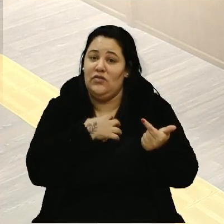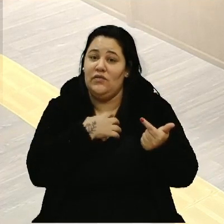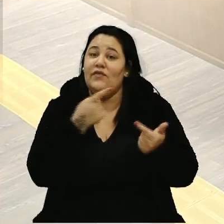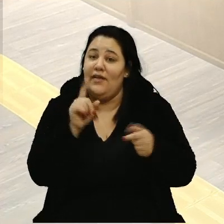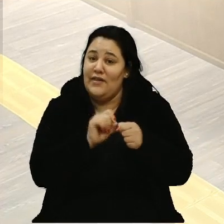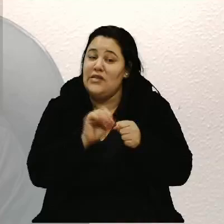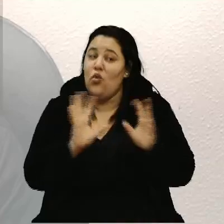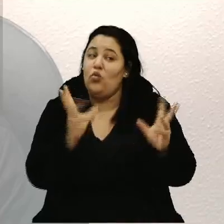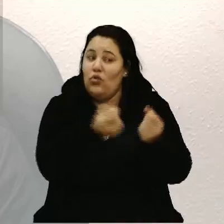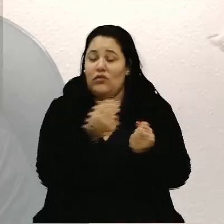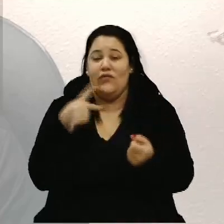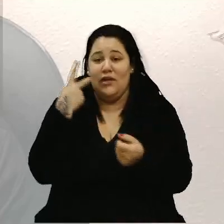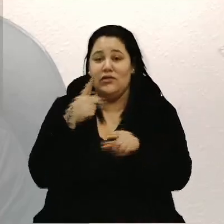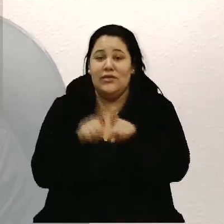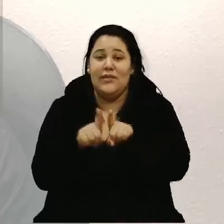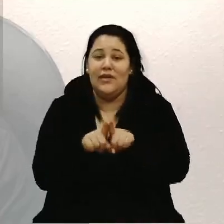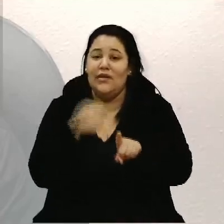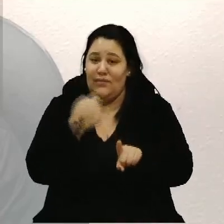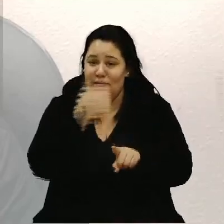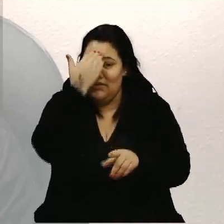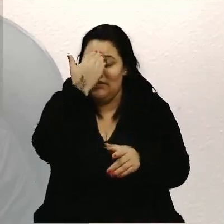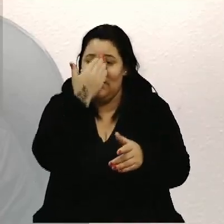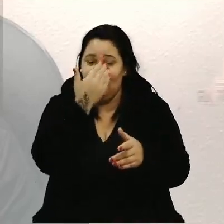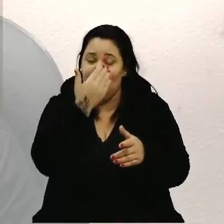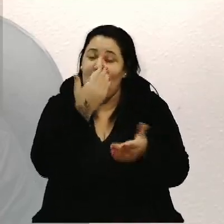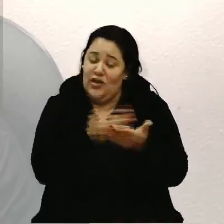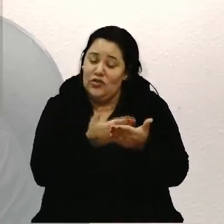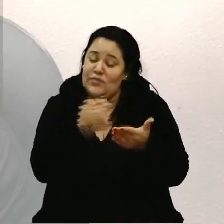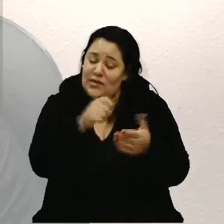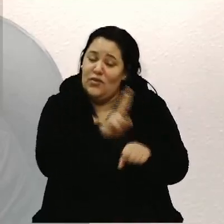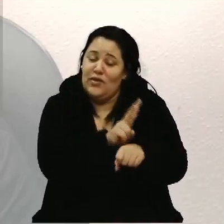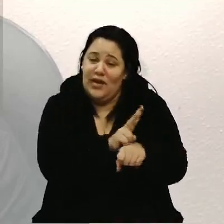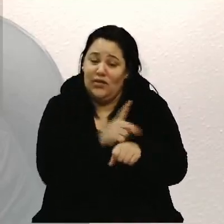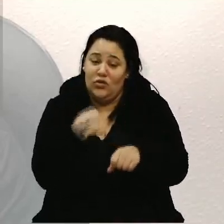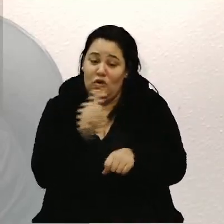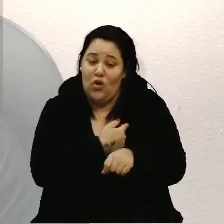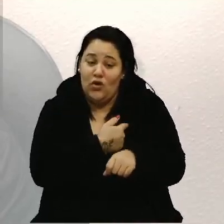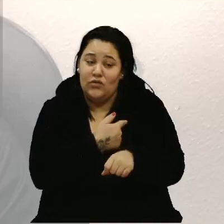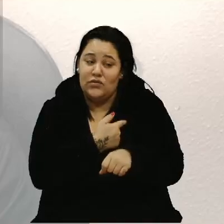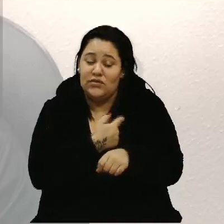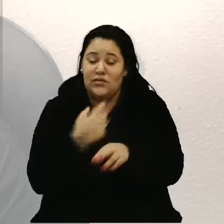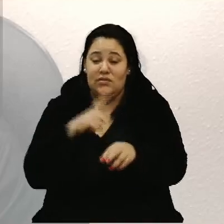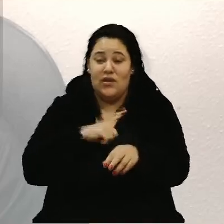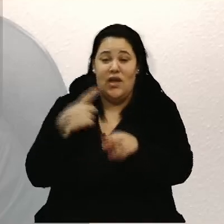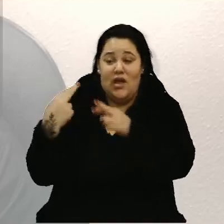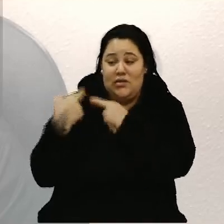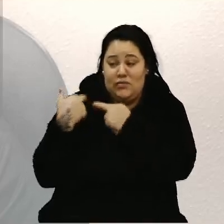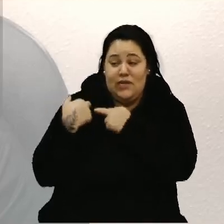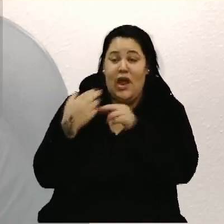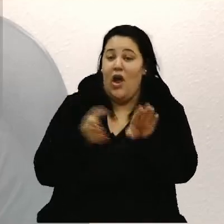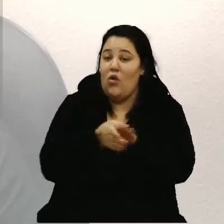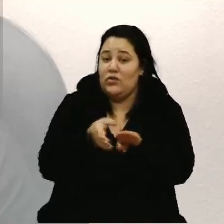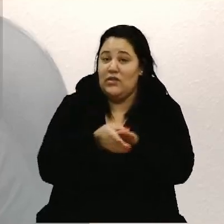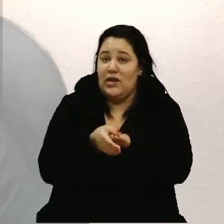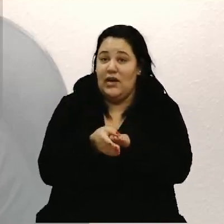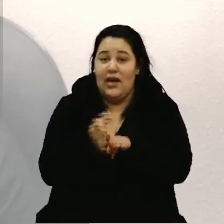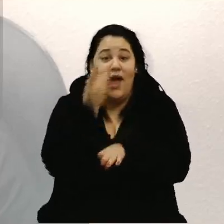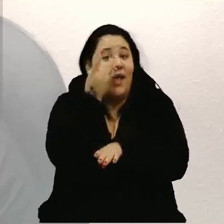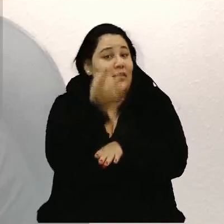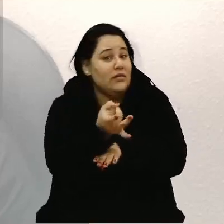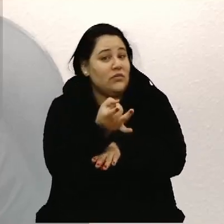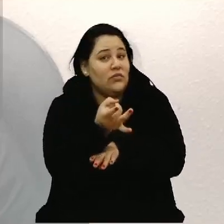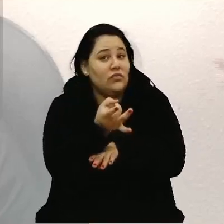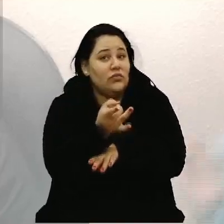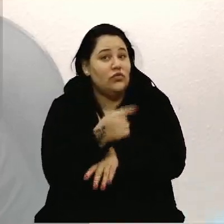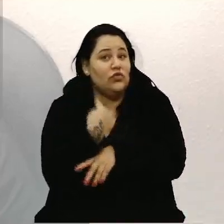cuidado, e acho que como nós estamos aqui hoje, nós também temos essa responsabilidade de pelo menos orientar e alertar os nossos, porque